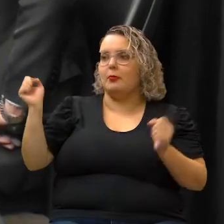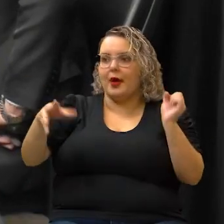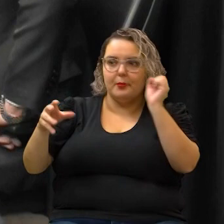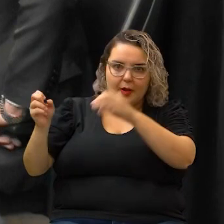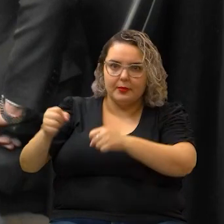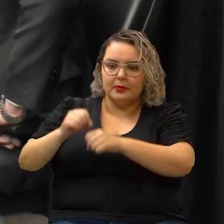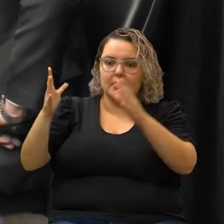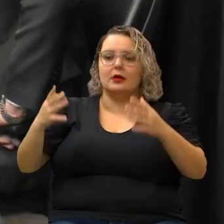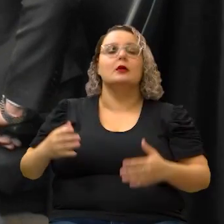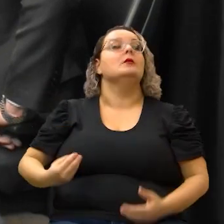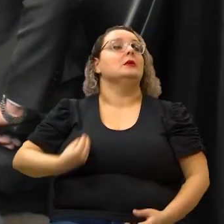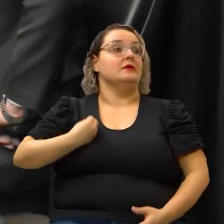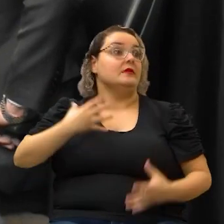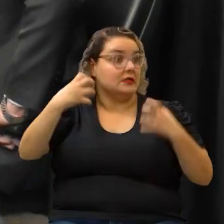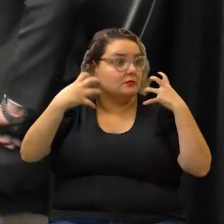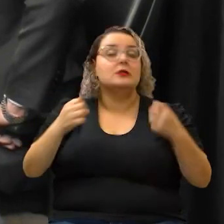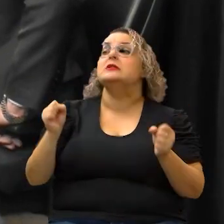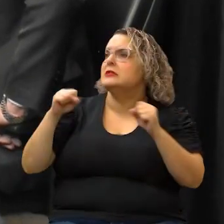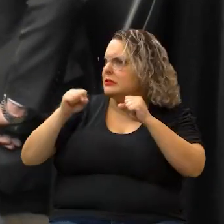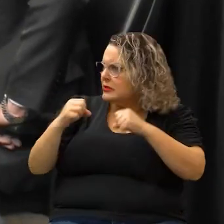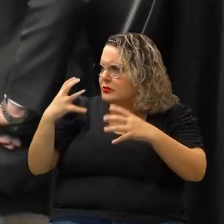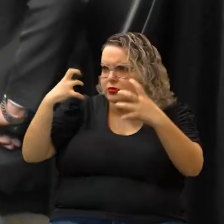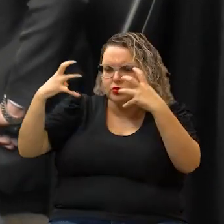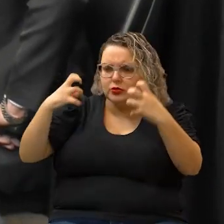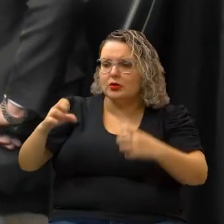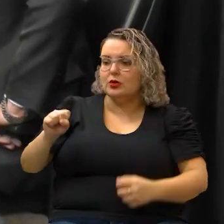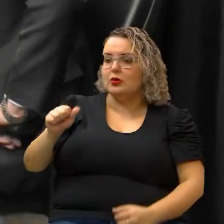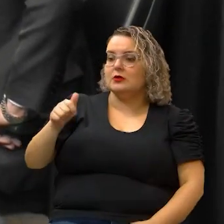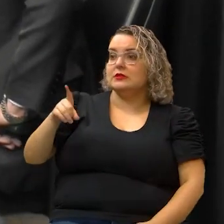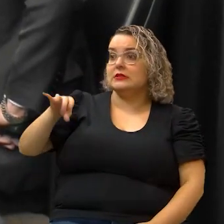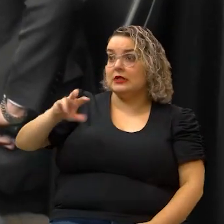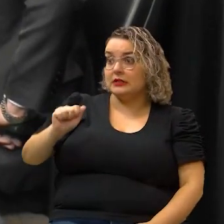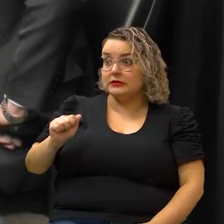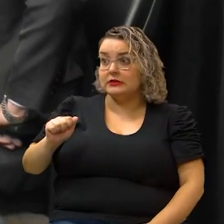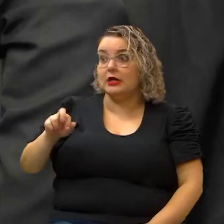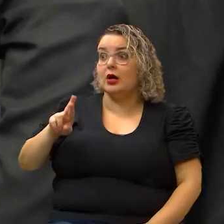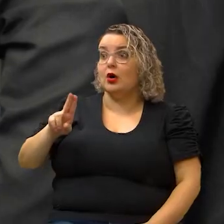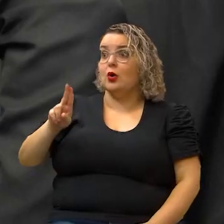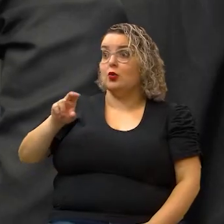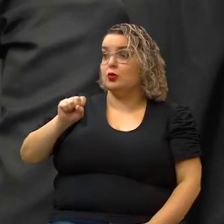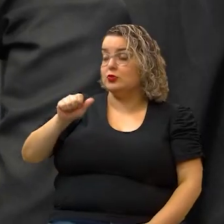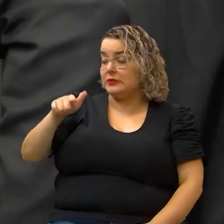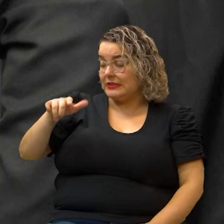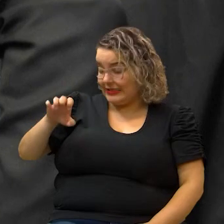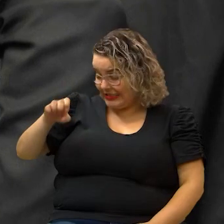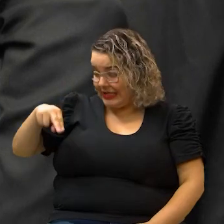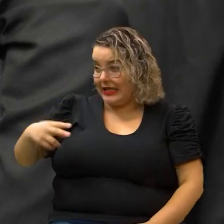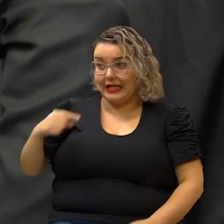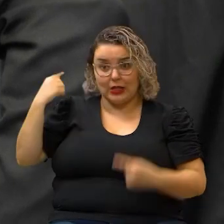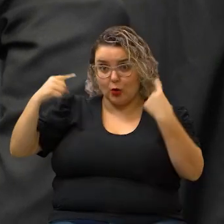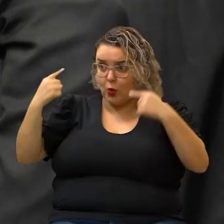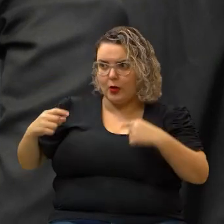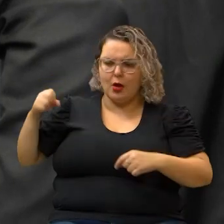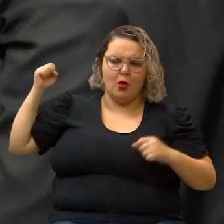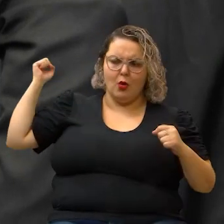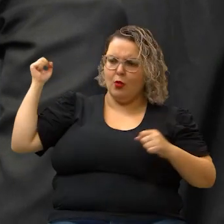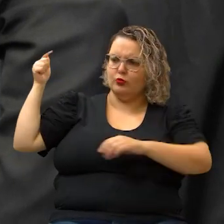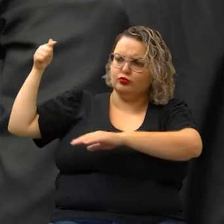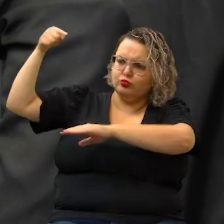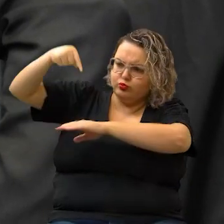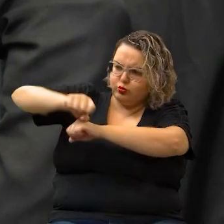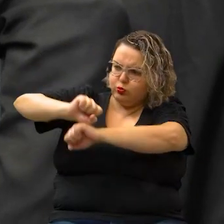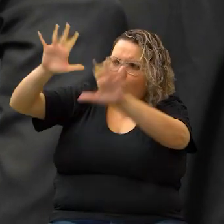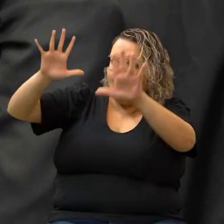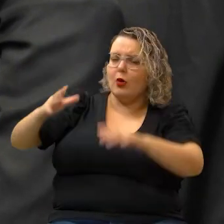vocês viveram toda aquela tensão? Extremamente tenso, porque o Saddam Hussein era doido, né? Ele queria jogar mísseis para desviar a guerra da invasão que ele tinha feito no